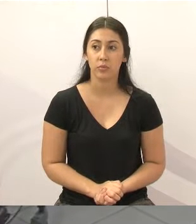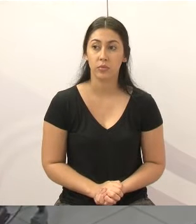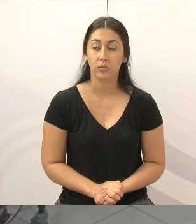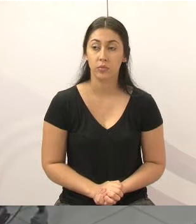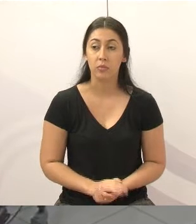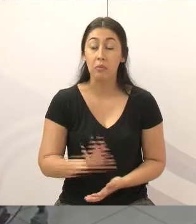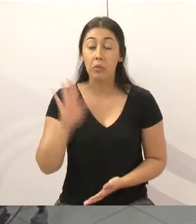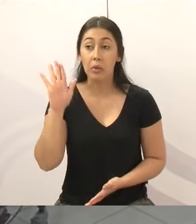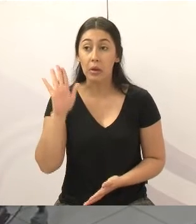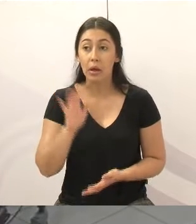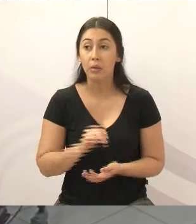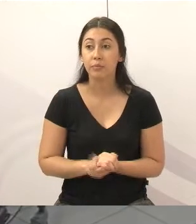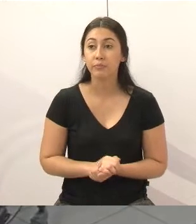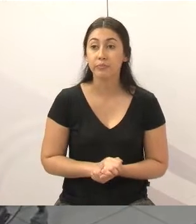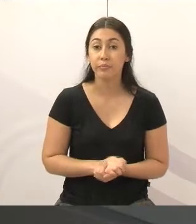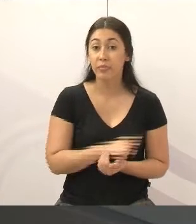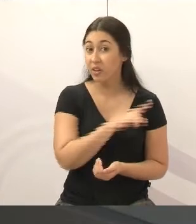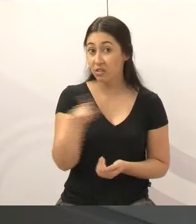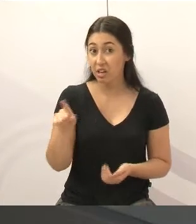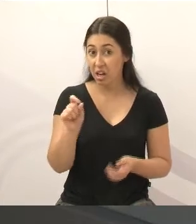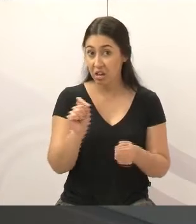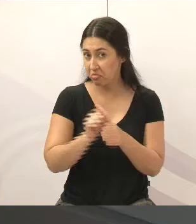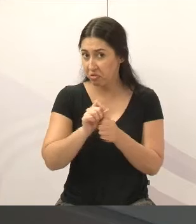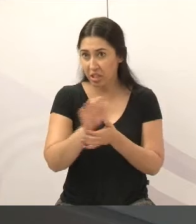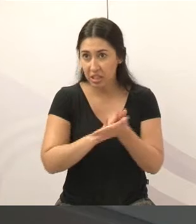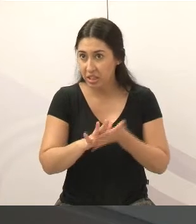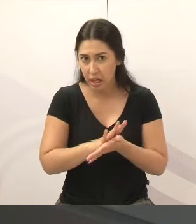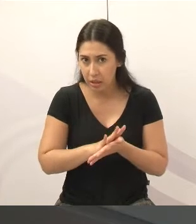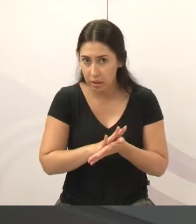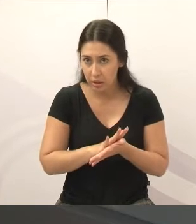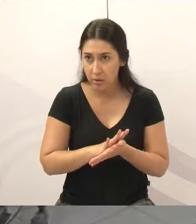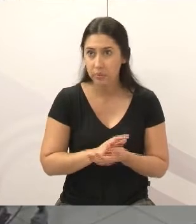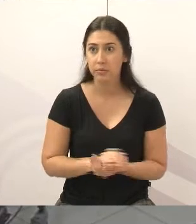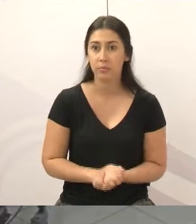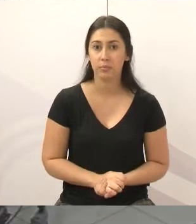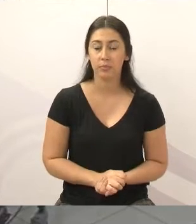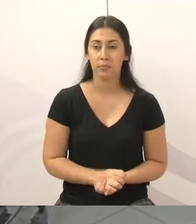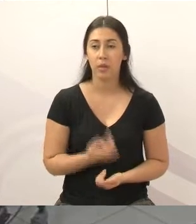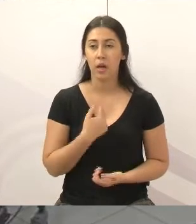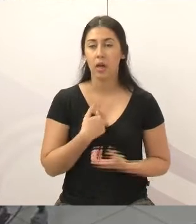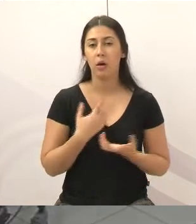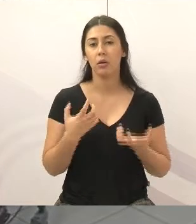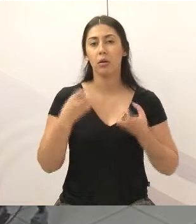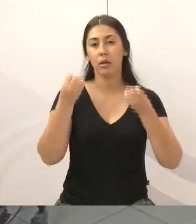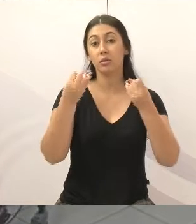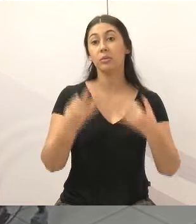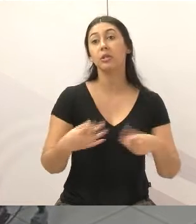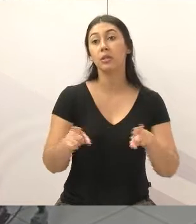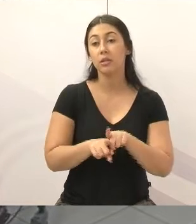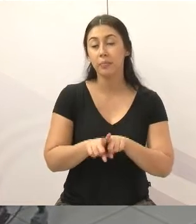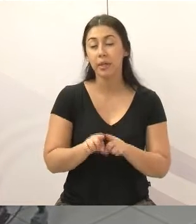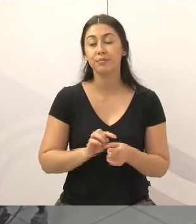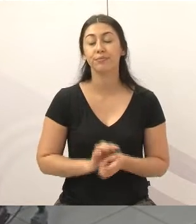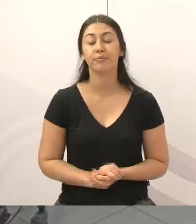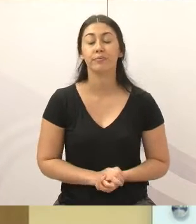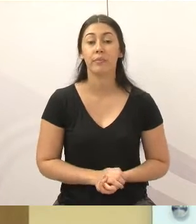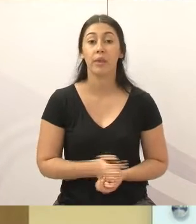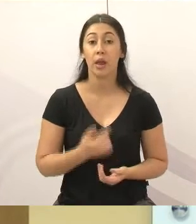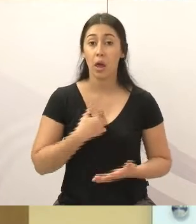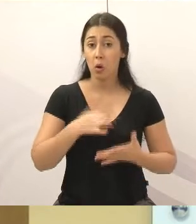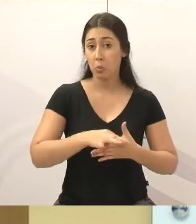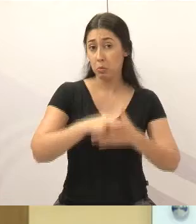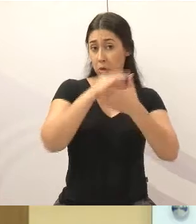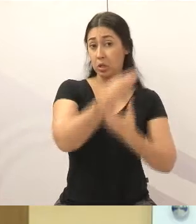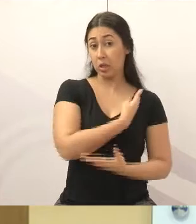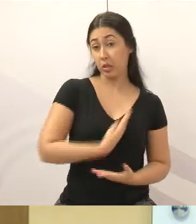interromper a fala de vocês. Então, vocês não fizeram, ok? Posso justificar também, contribuir com a minha fala? Eu, como líder do